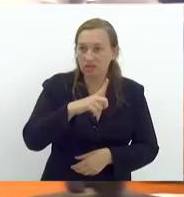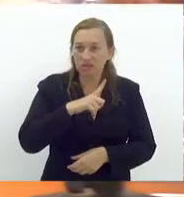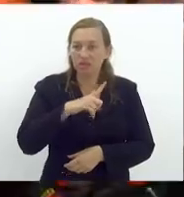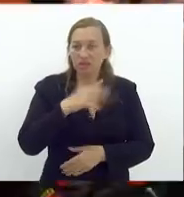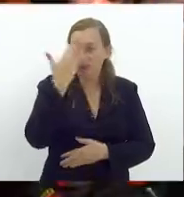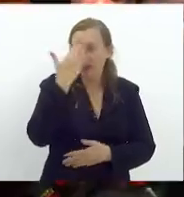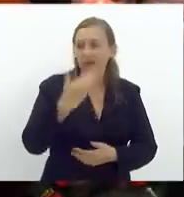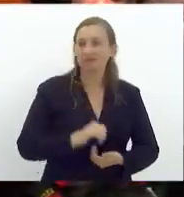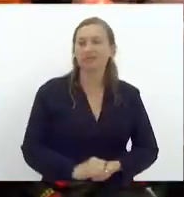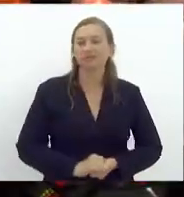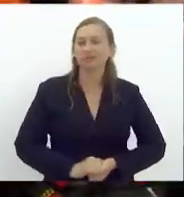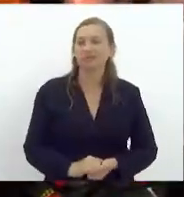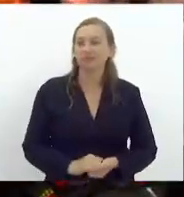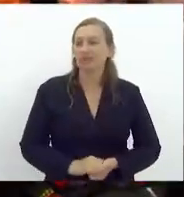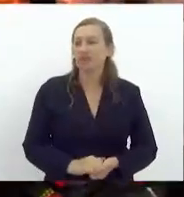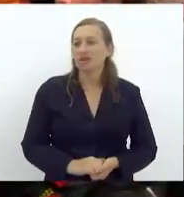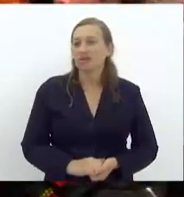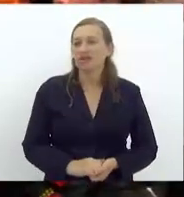obrigada